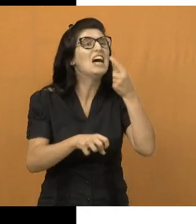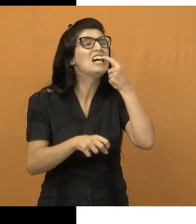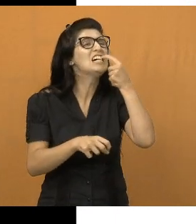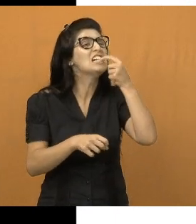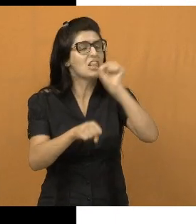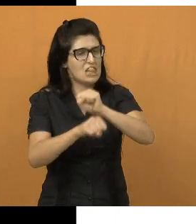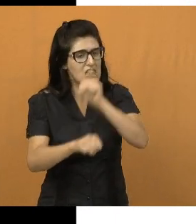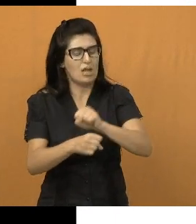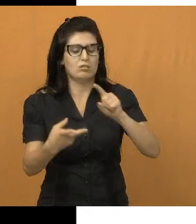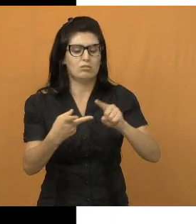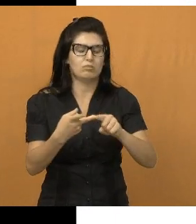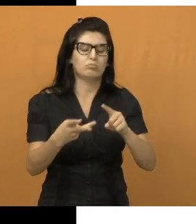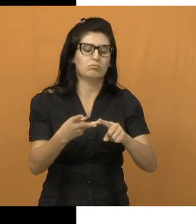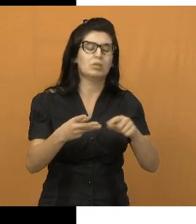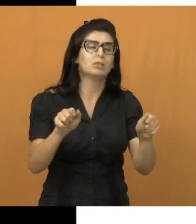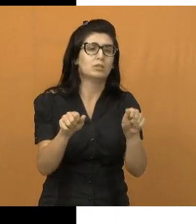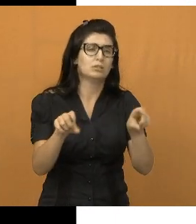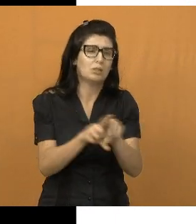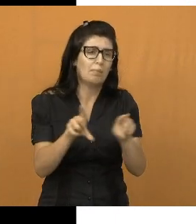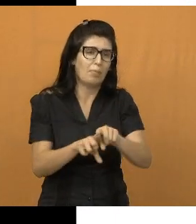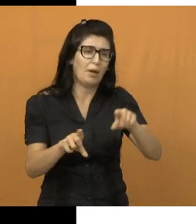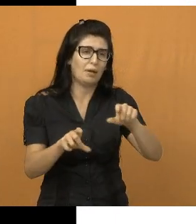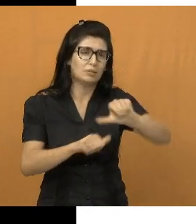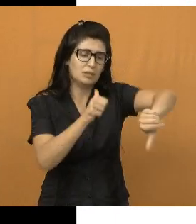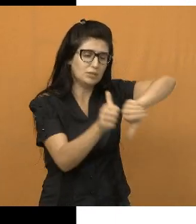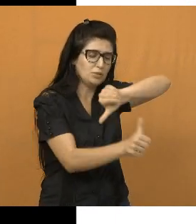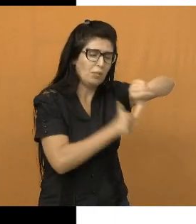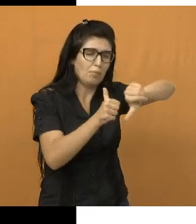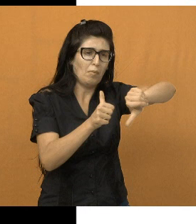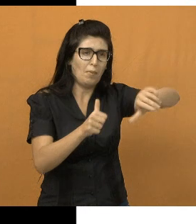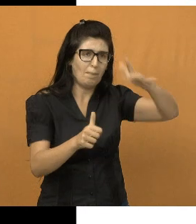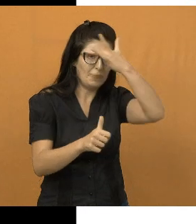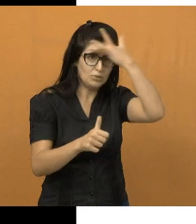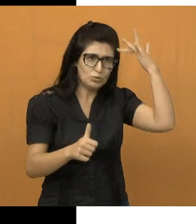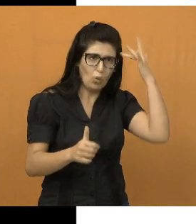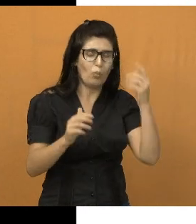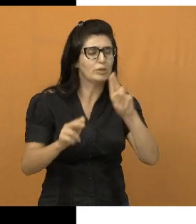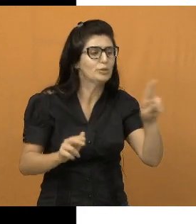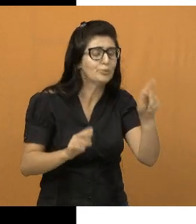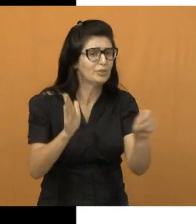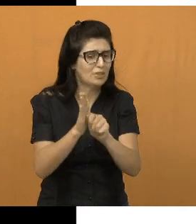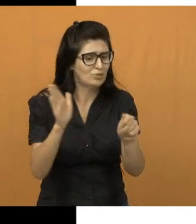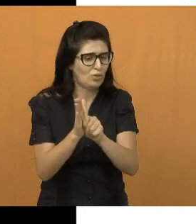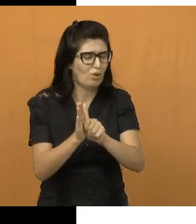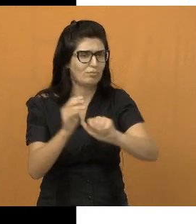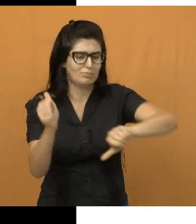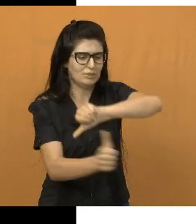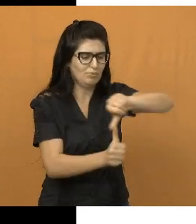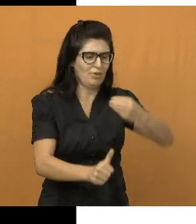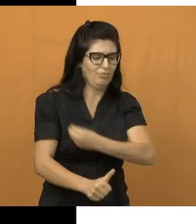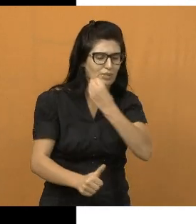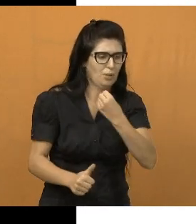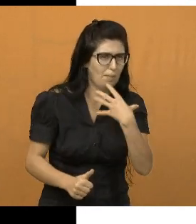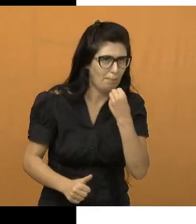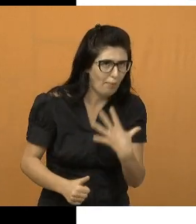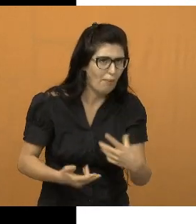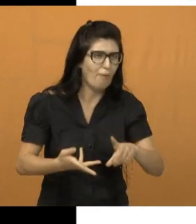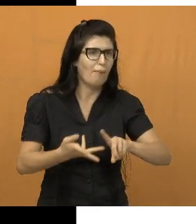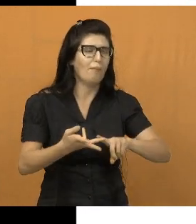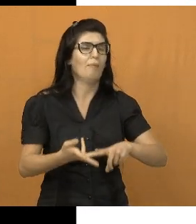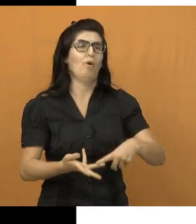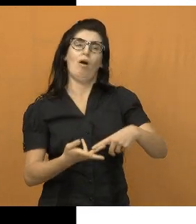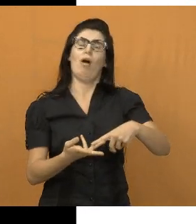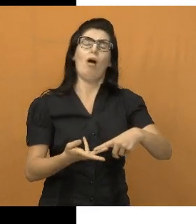de reabilitação e o ambulatório de saúde mental. Temos o CAPS 2, CAPS Álcool